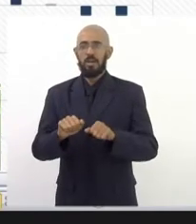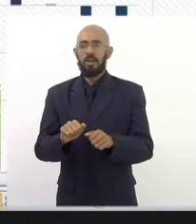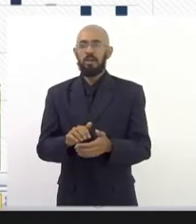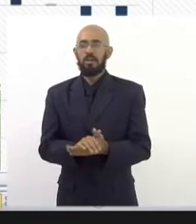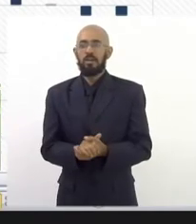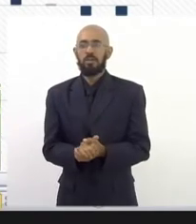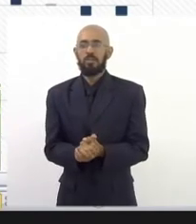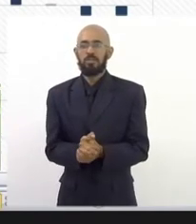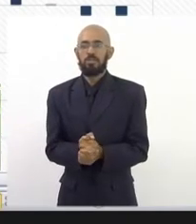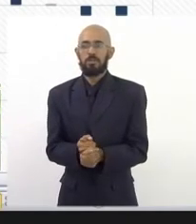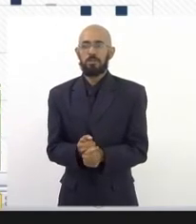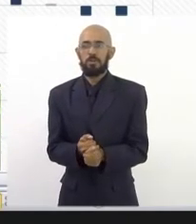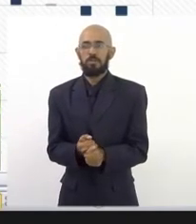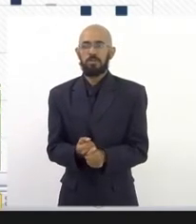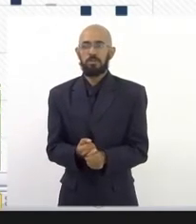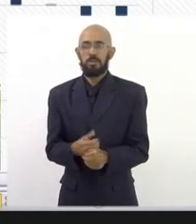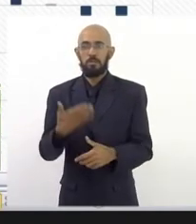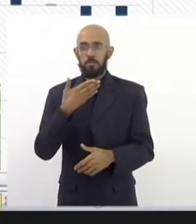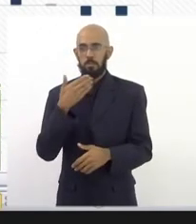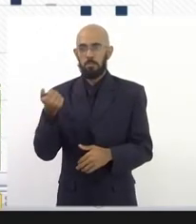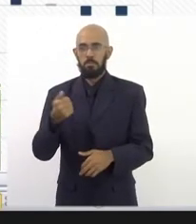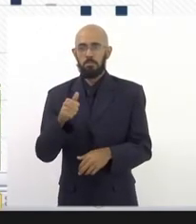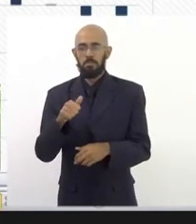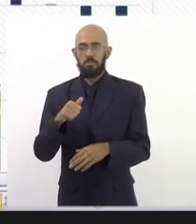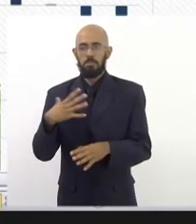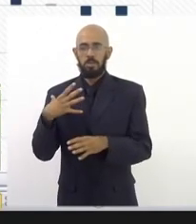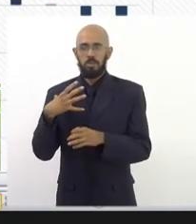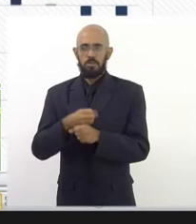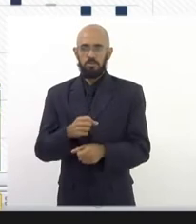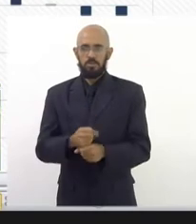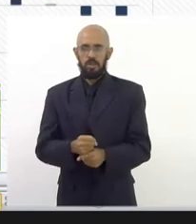melhor resultado do país, tá?